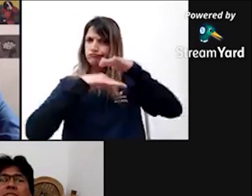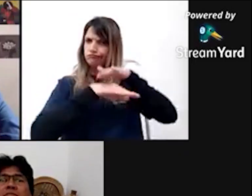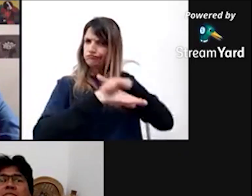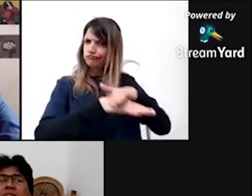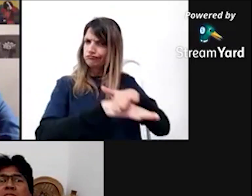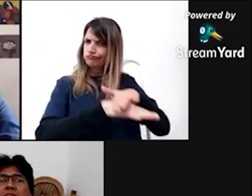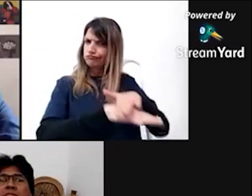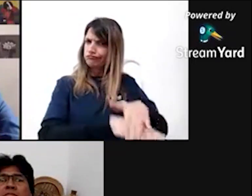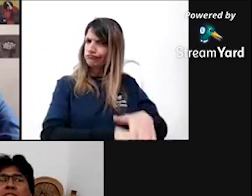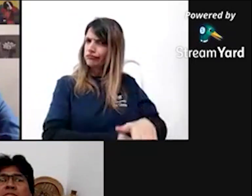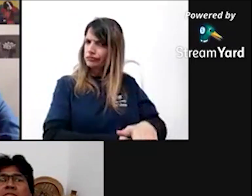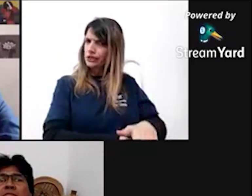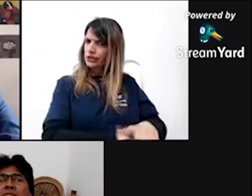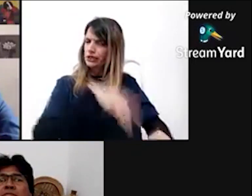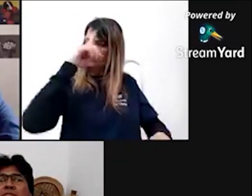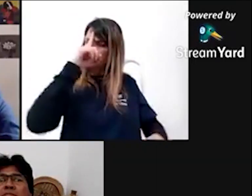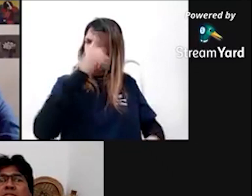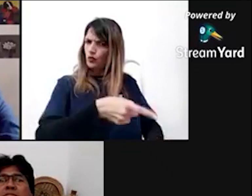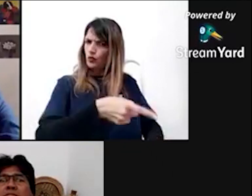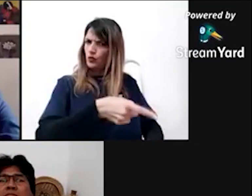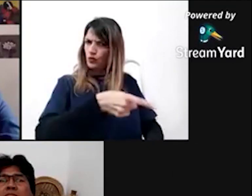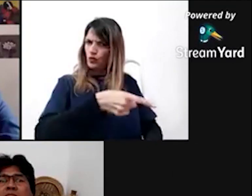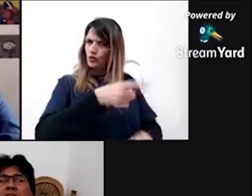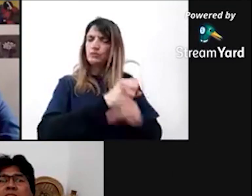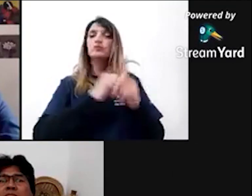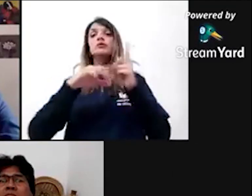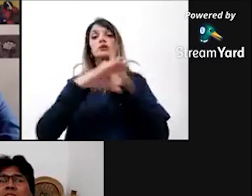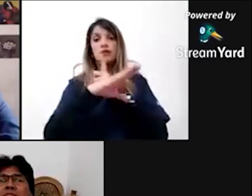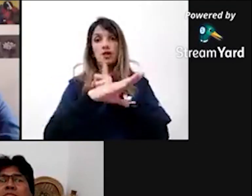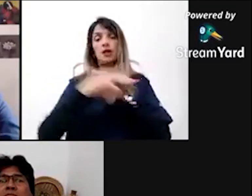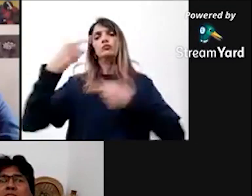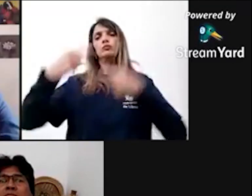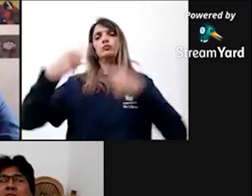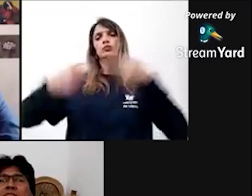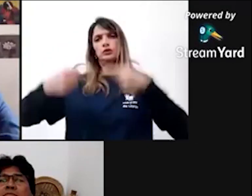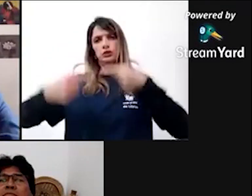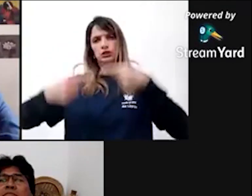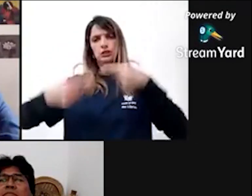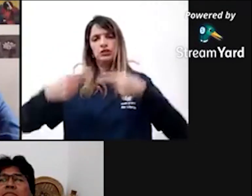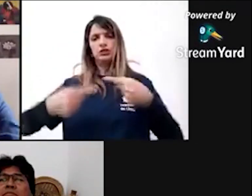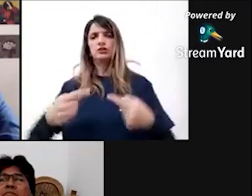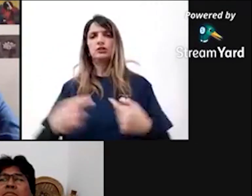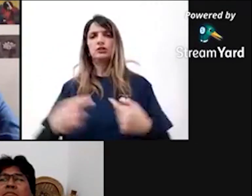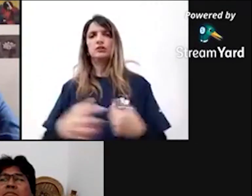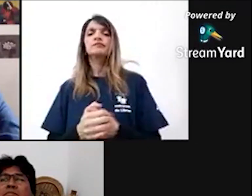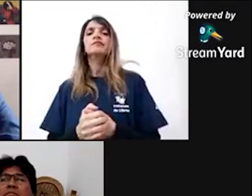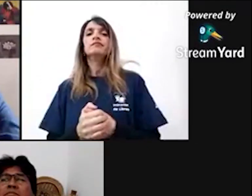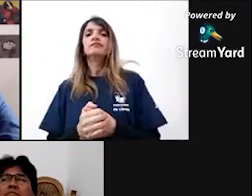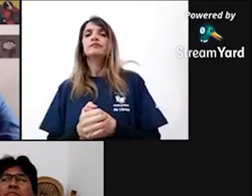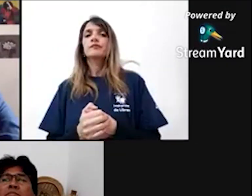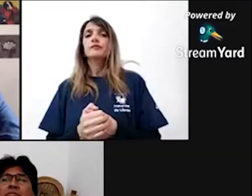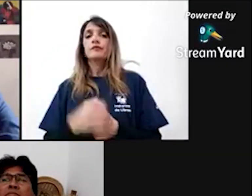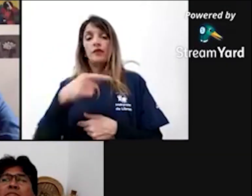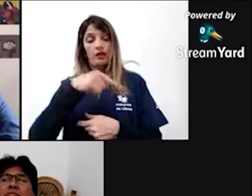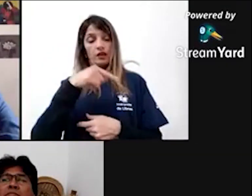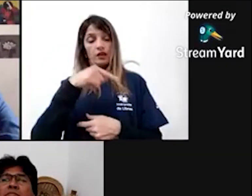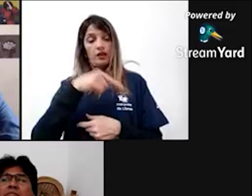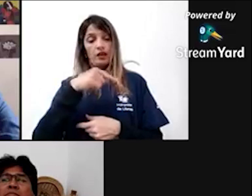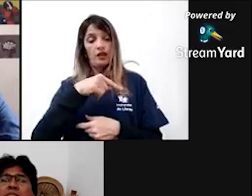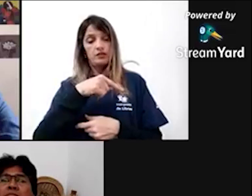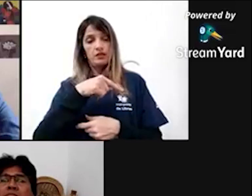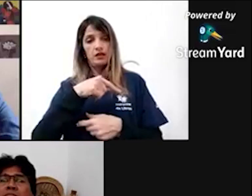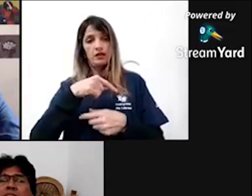submetidos a uma ordem, né? Uma ordem social, uma ordem política. E essa narrativa,